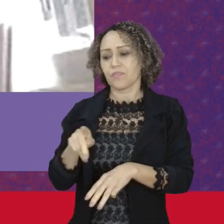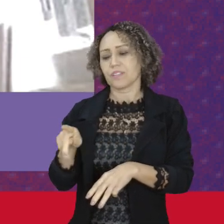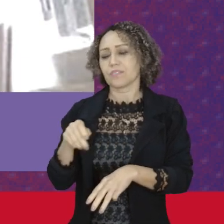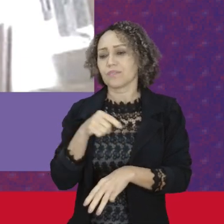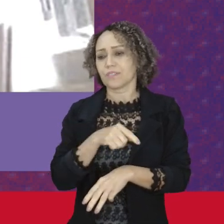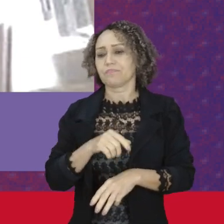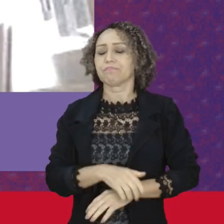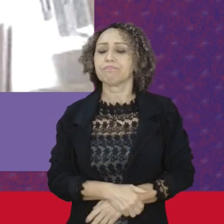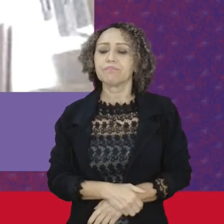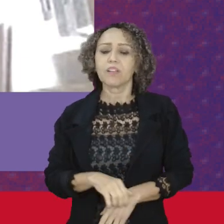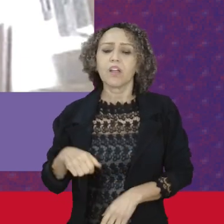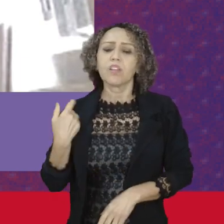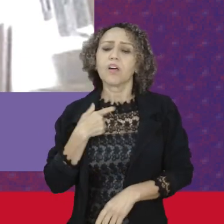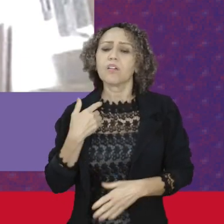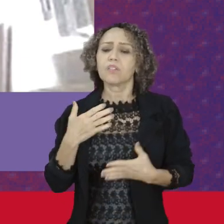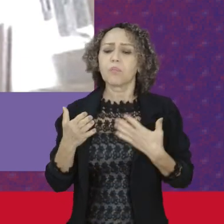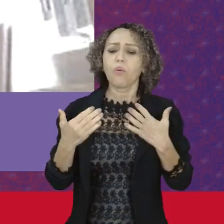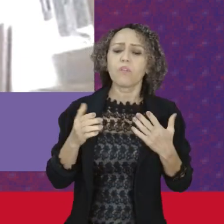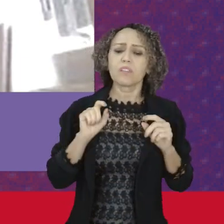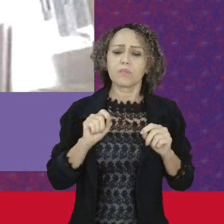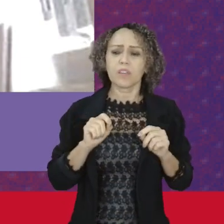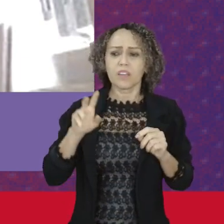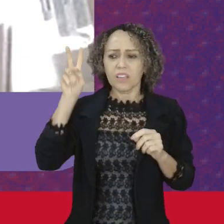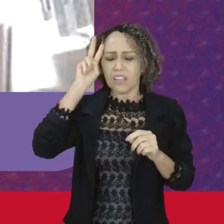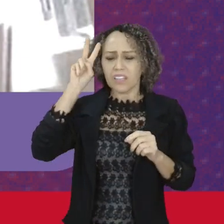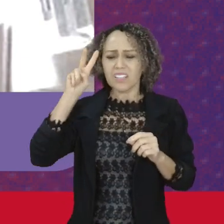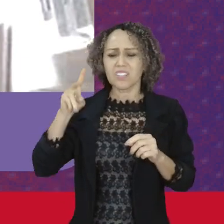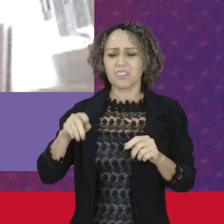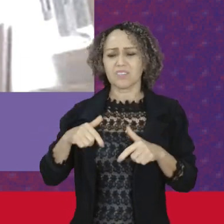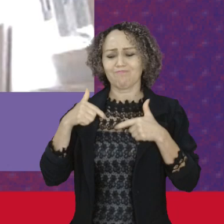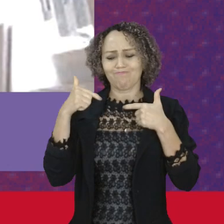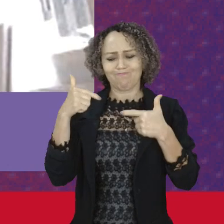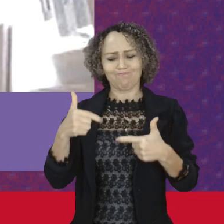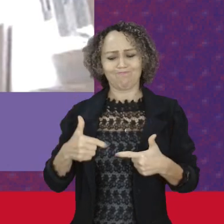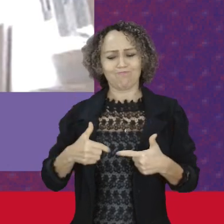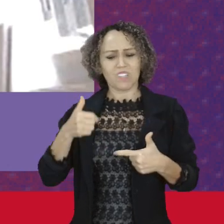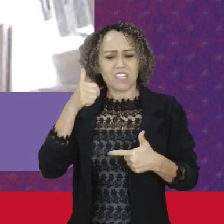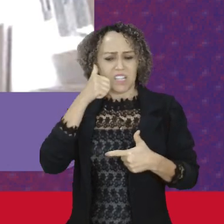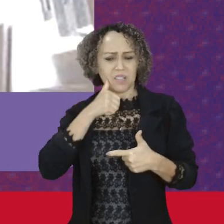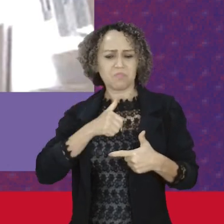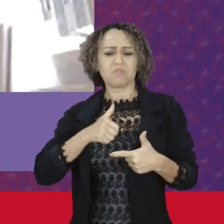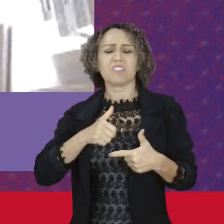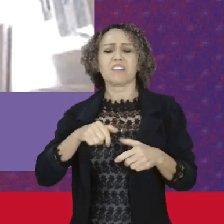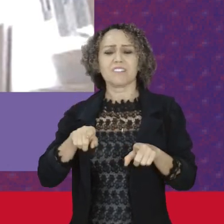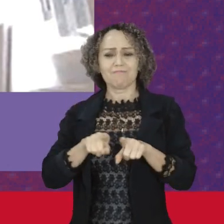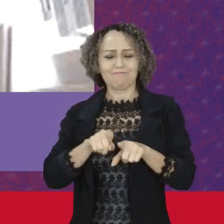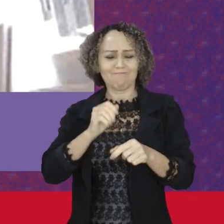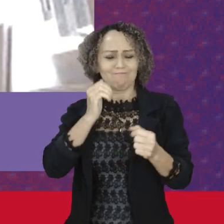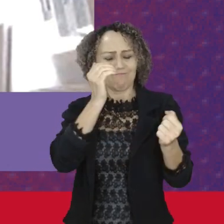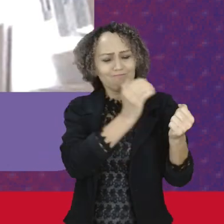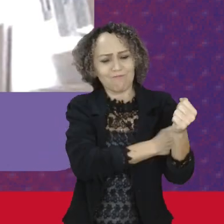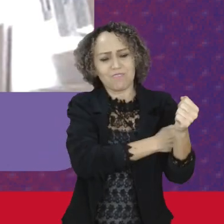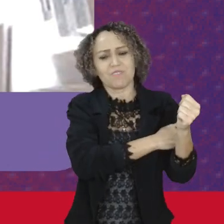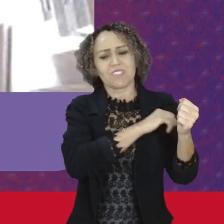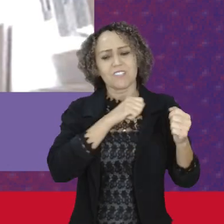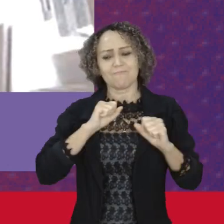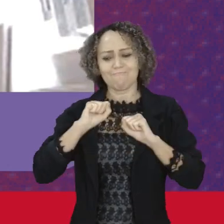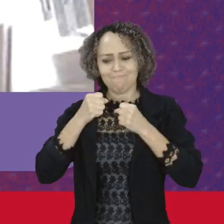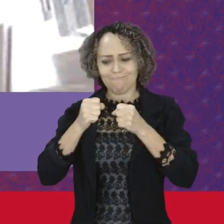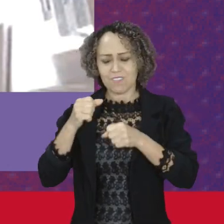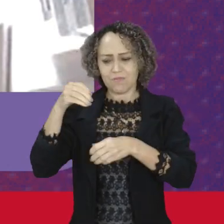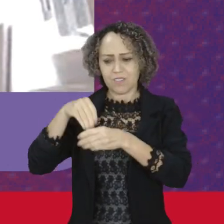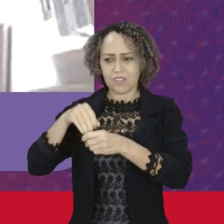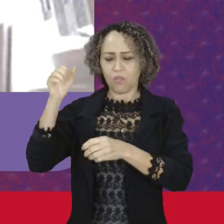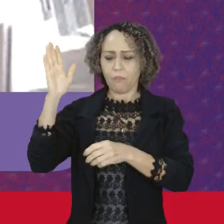história da luta das mulheres e do feminismo no Brasil. Nós tivemos nessa